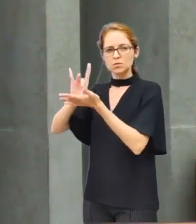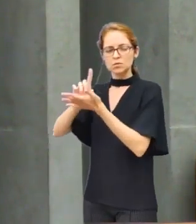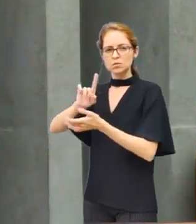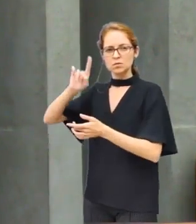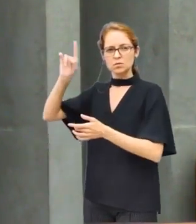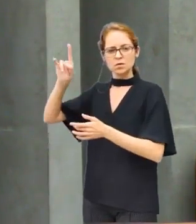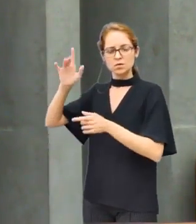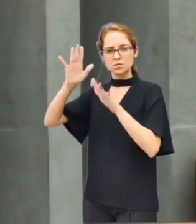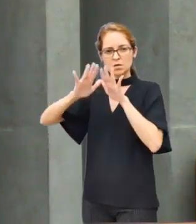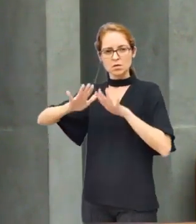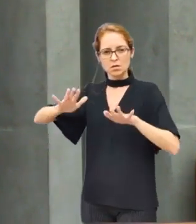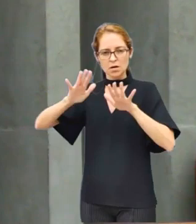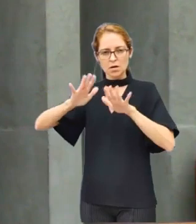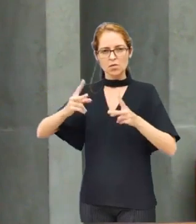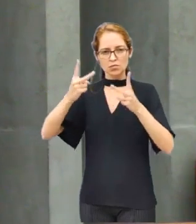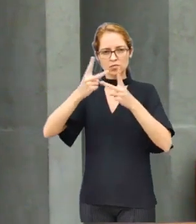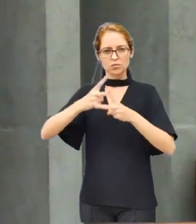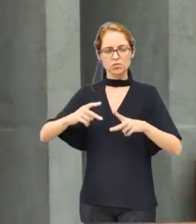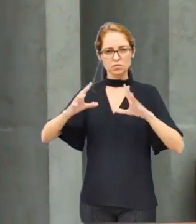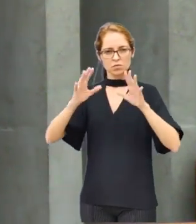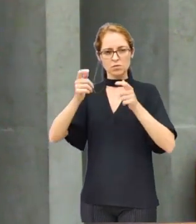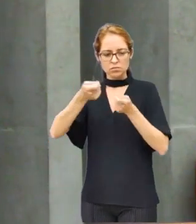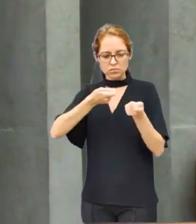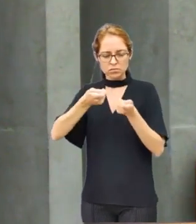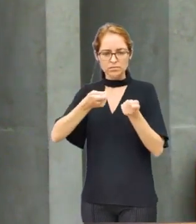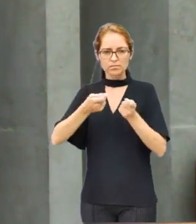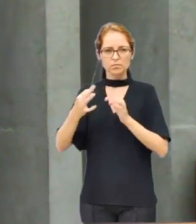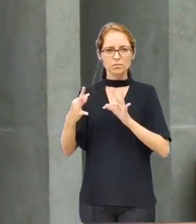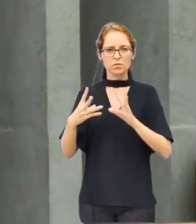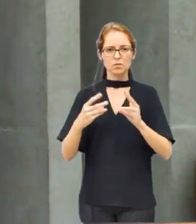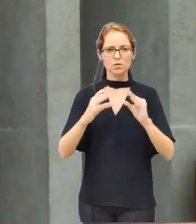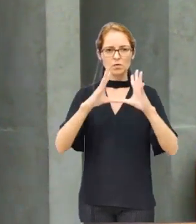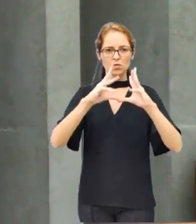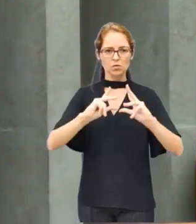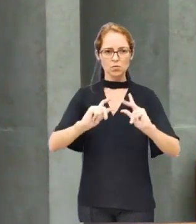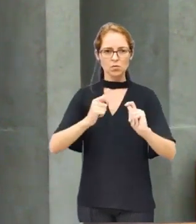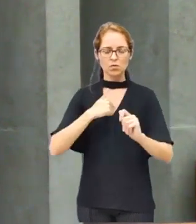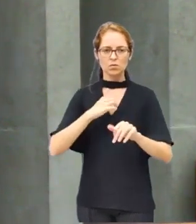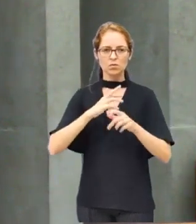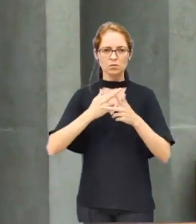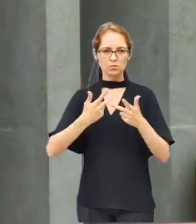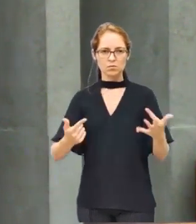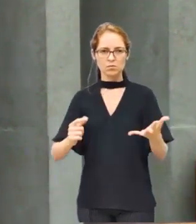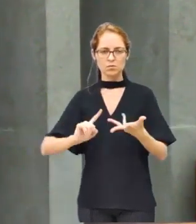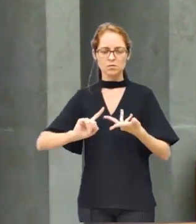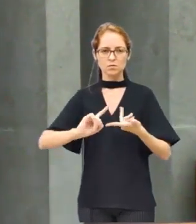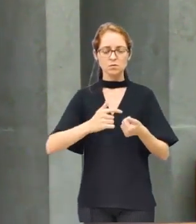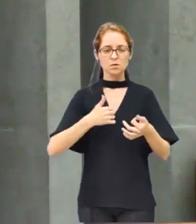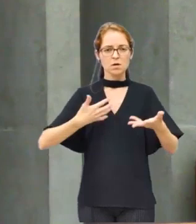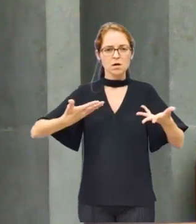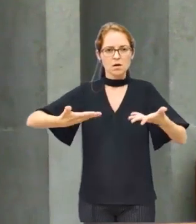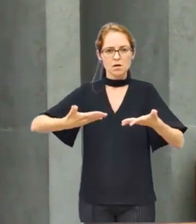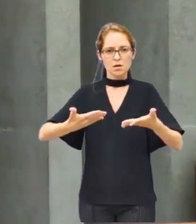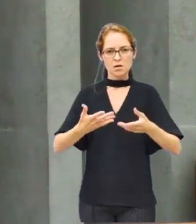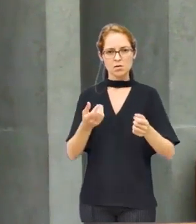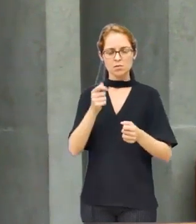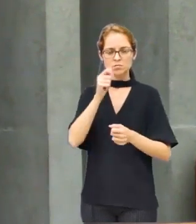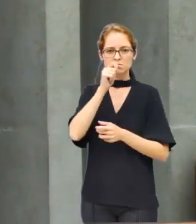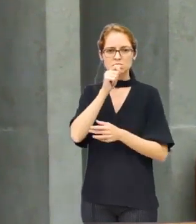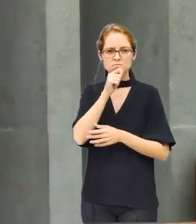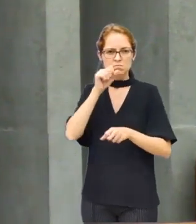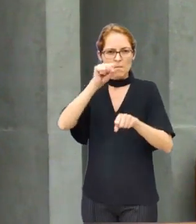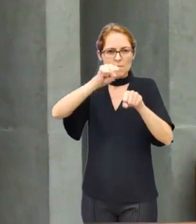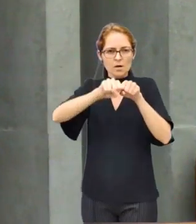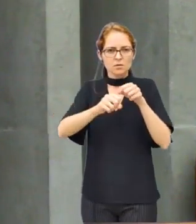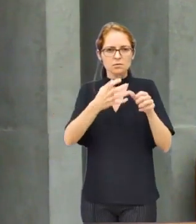acalma tempestades, o Deus que controla e cura todas as coisas. Agora oferecendo sacrifícios. Trazendo isso para nós, nós vemos